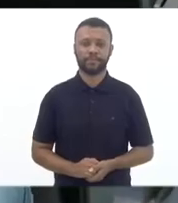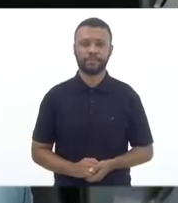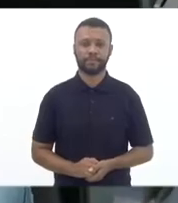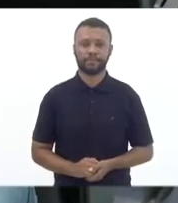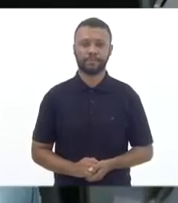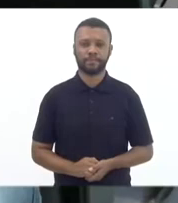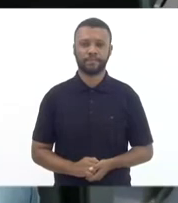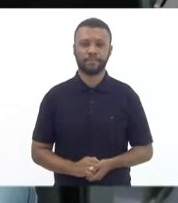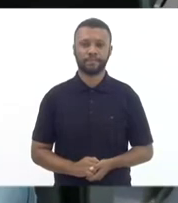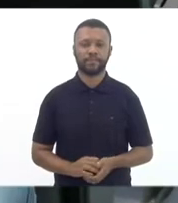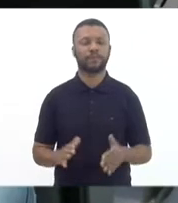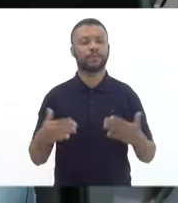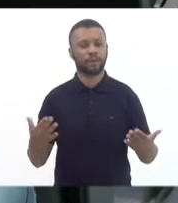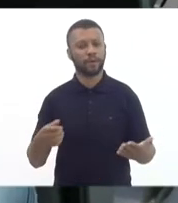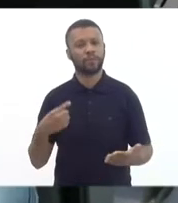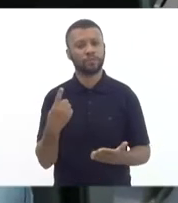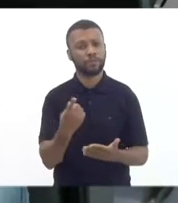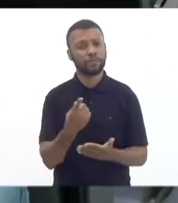Vamos dar início